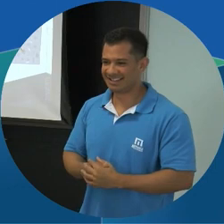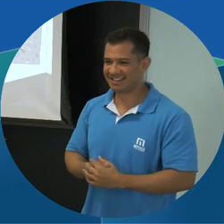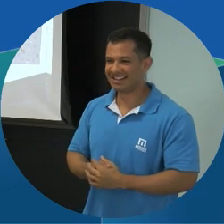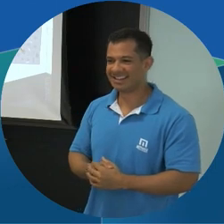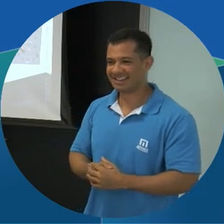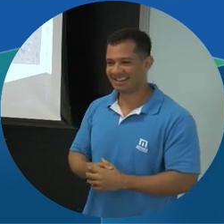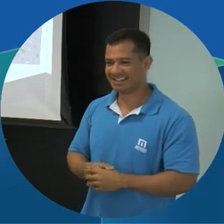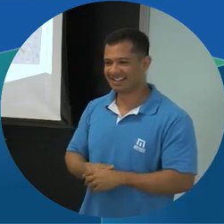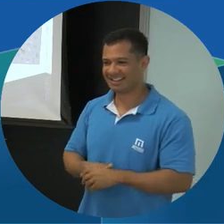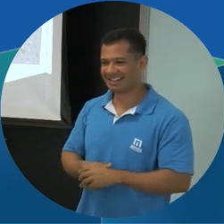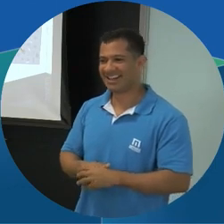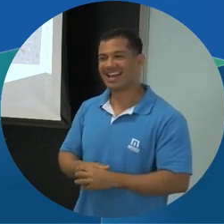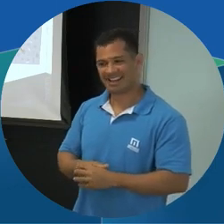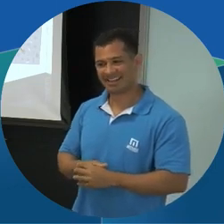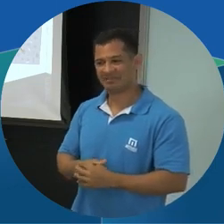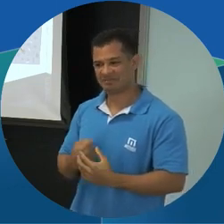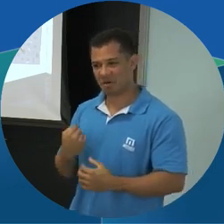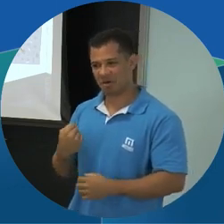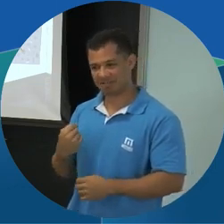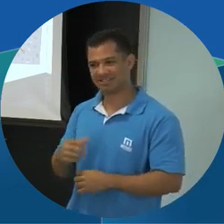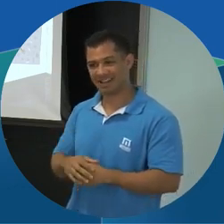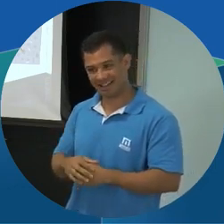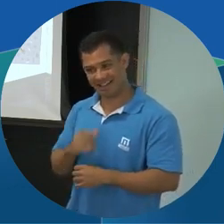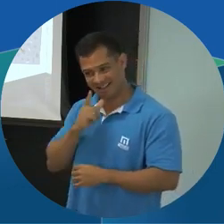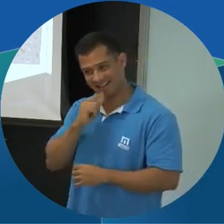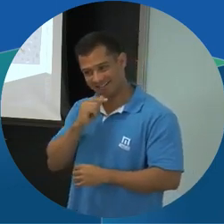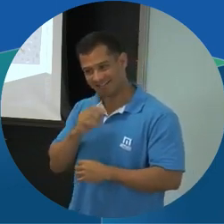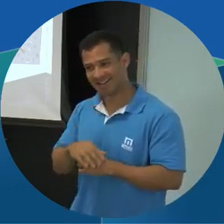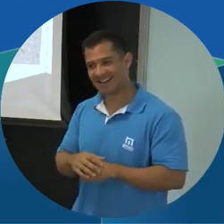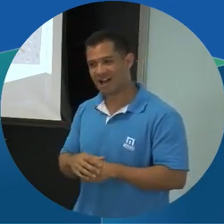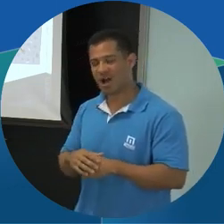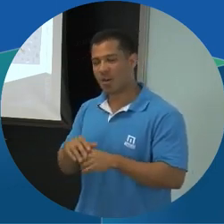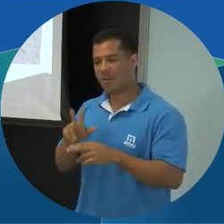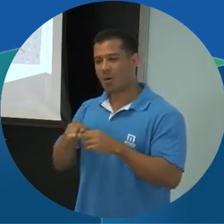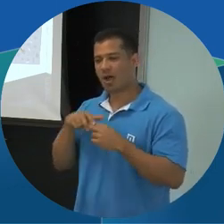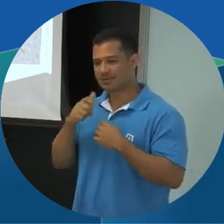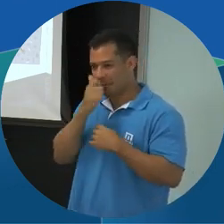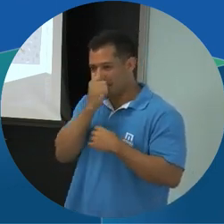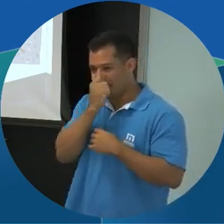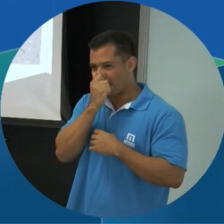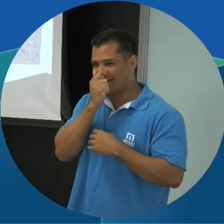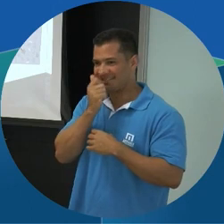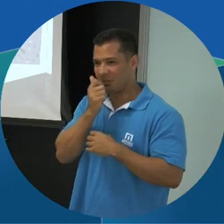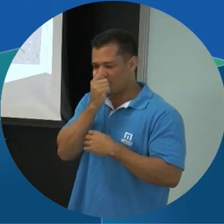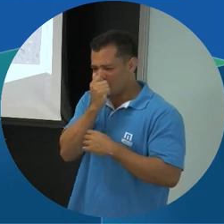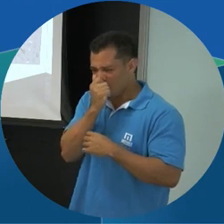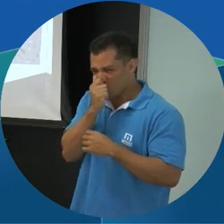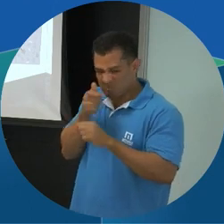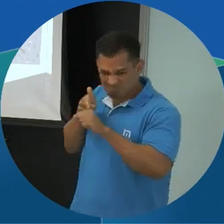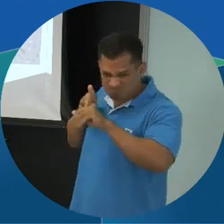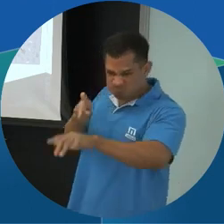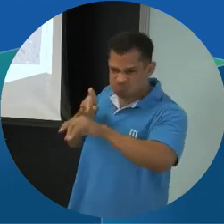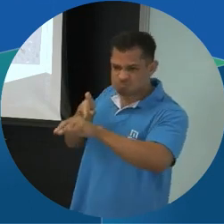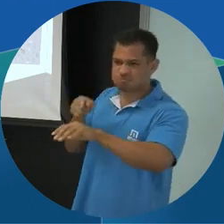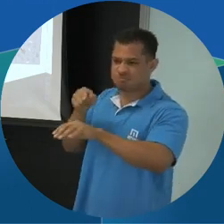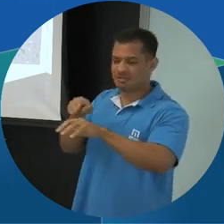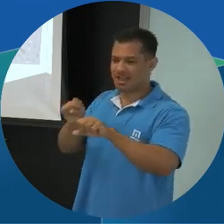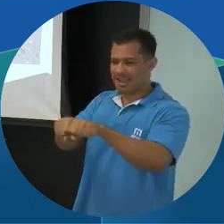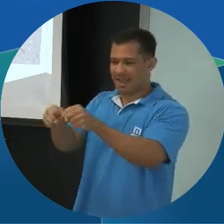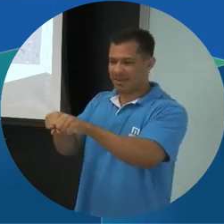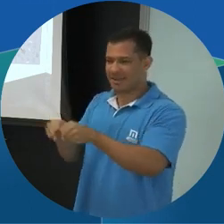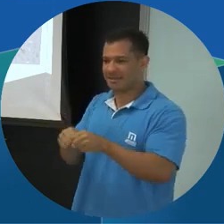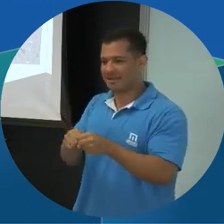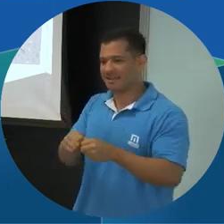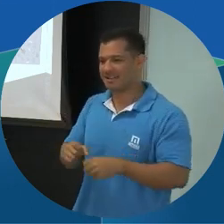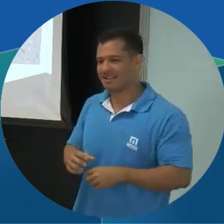O processo ele é muito simples, é a aplicação de água a ultra alta pressão, tá? Que ela vai